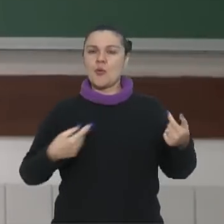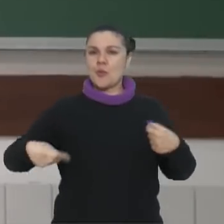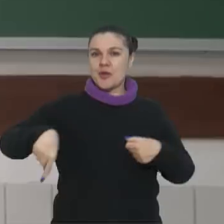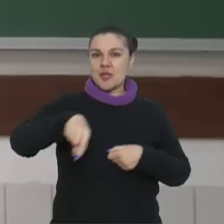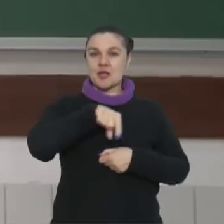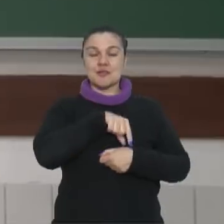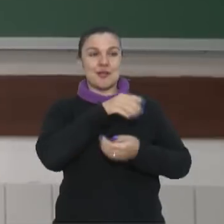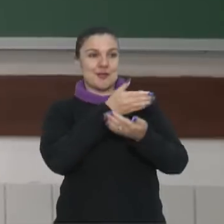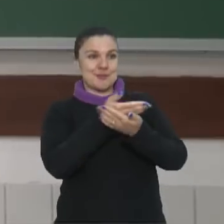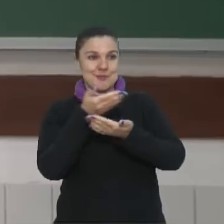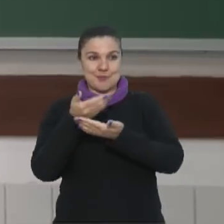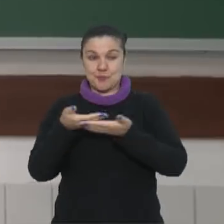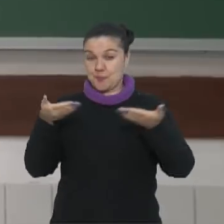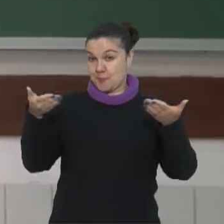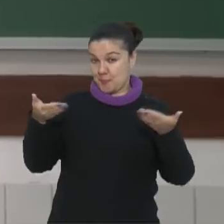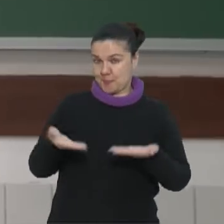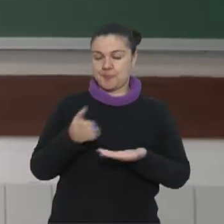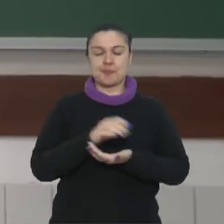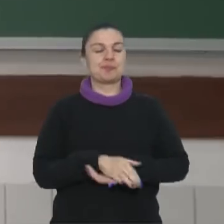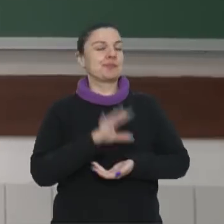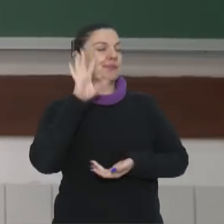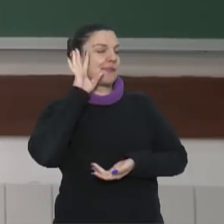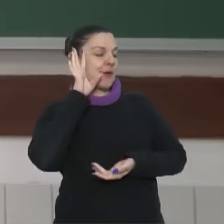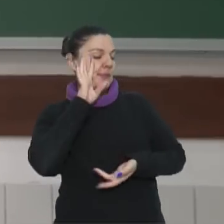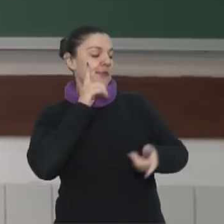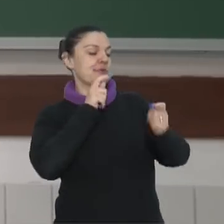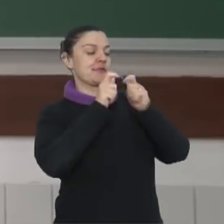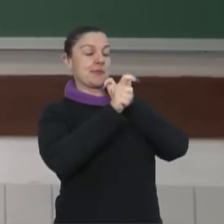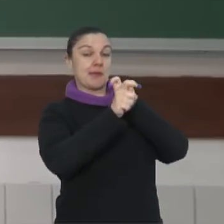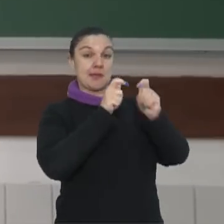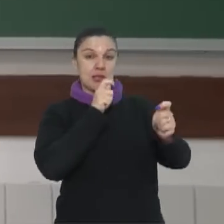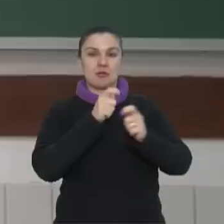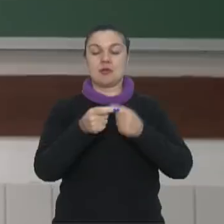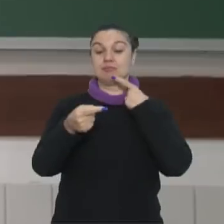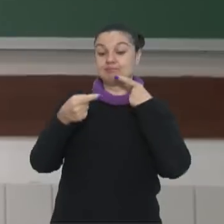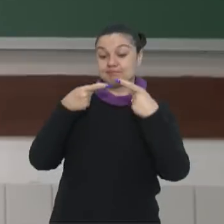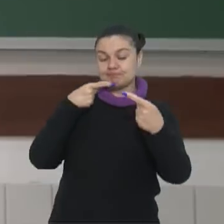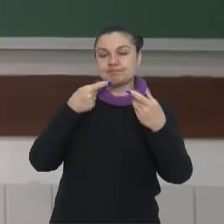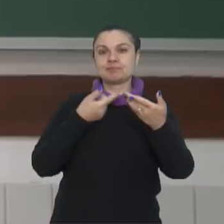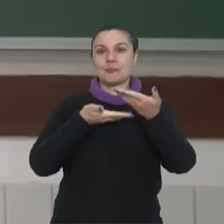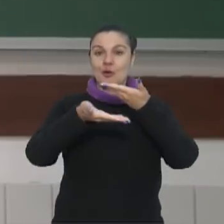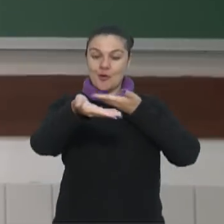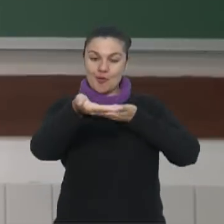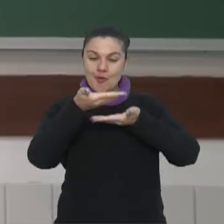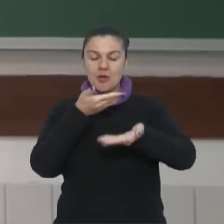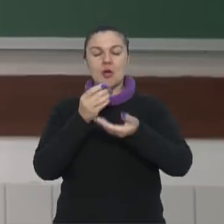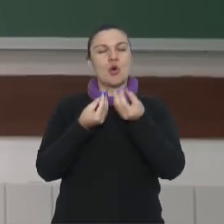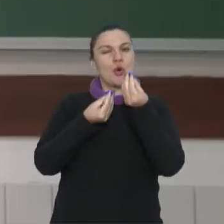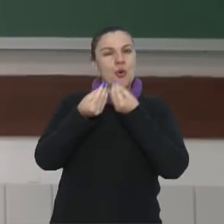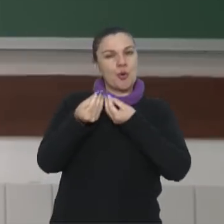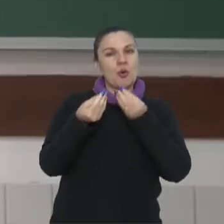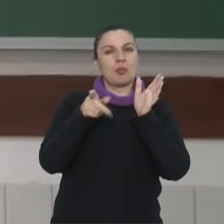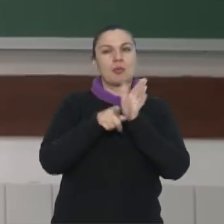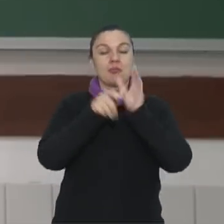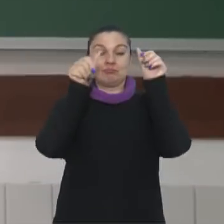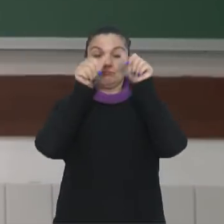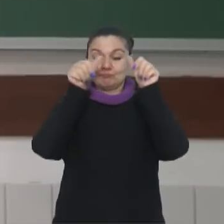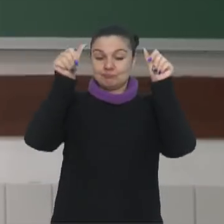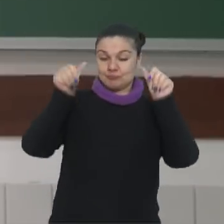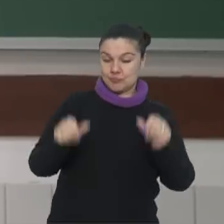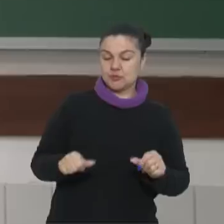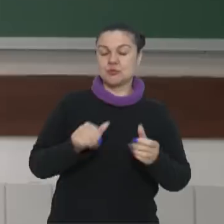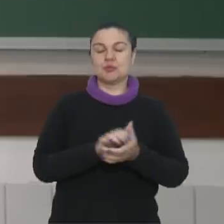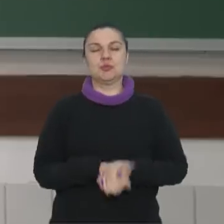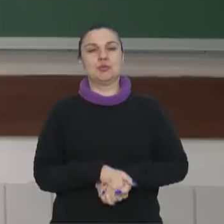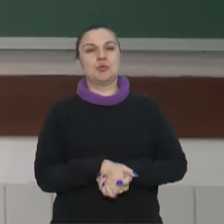gente estudou hoje? Nós pensamos no gênero entrevista, discutimos então, pensamos um pouco tanto da estrutura, e